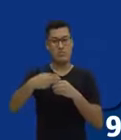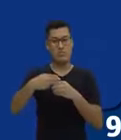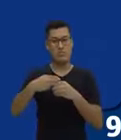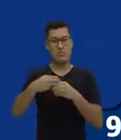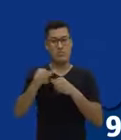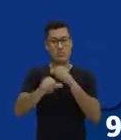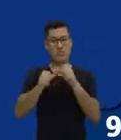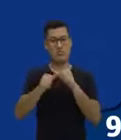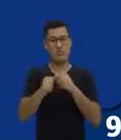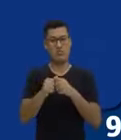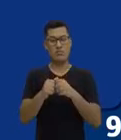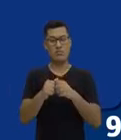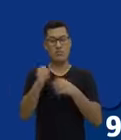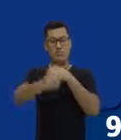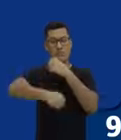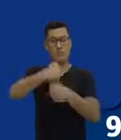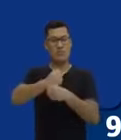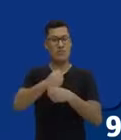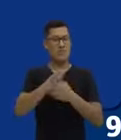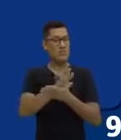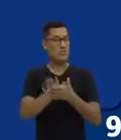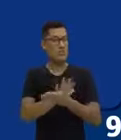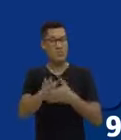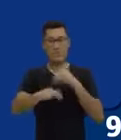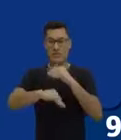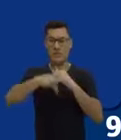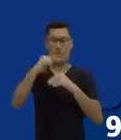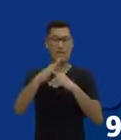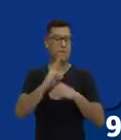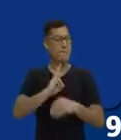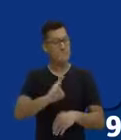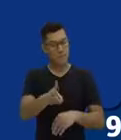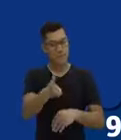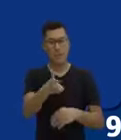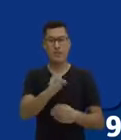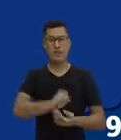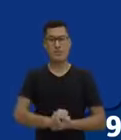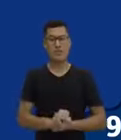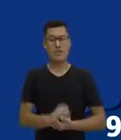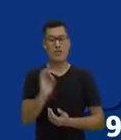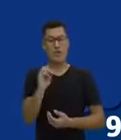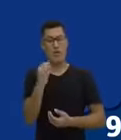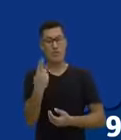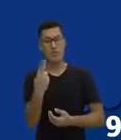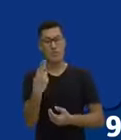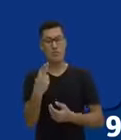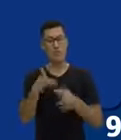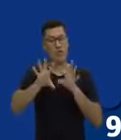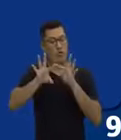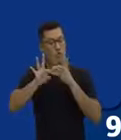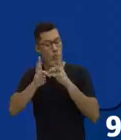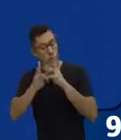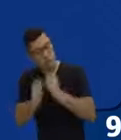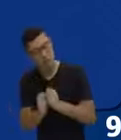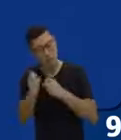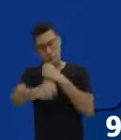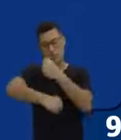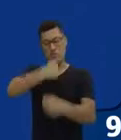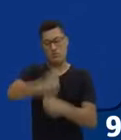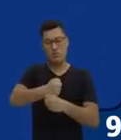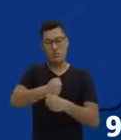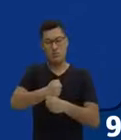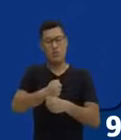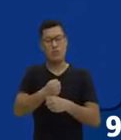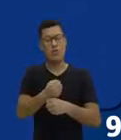quilos. Se o crescimento se manter constante, ou seja, todo ano vai triplicar, após